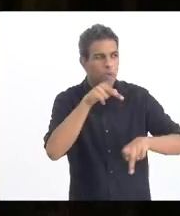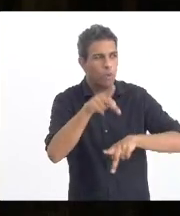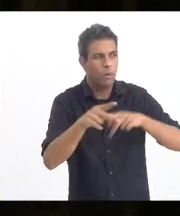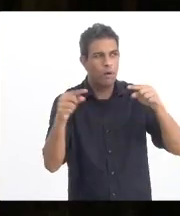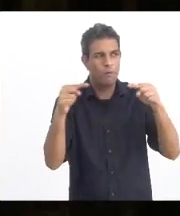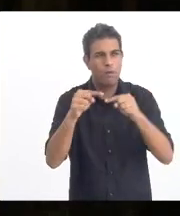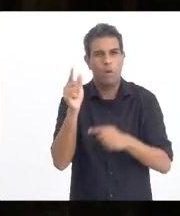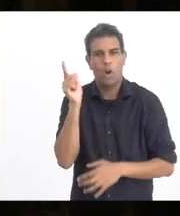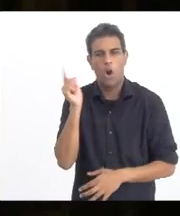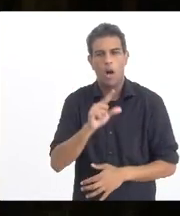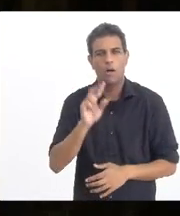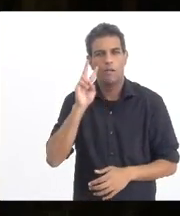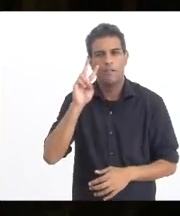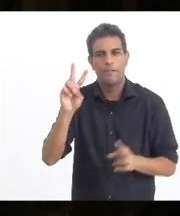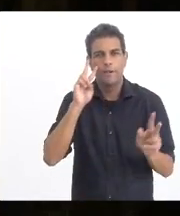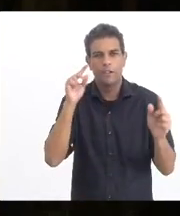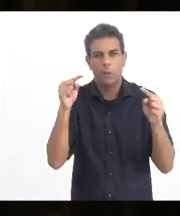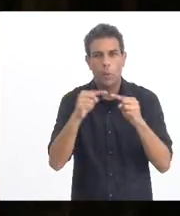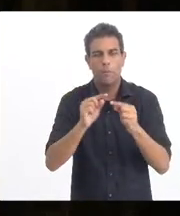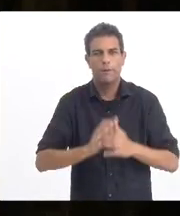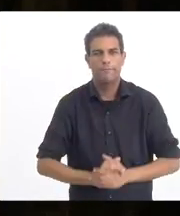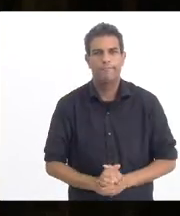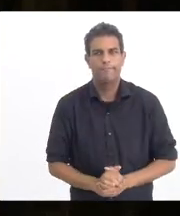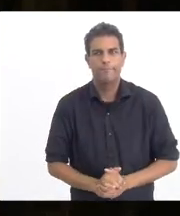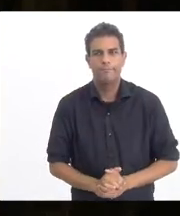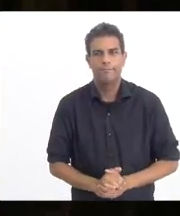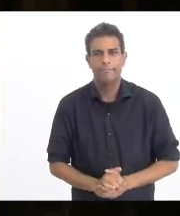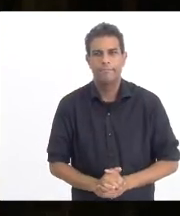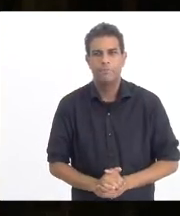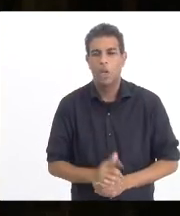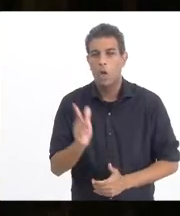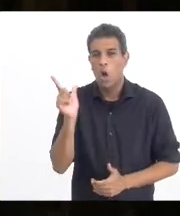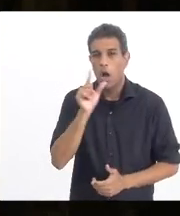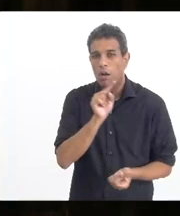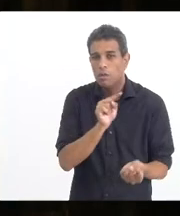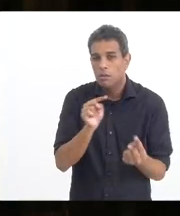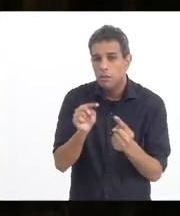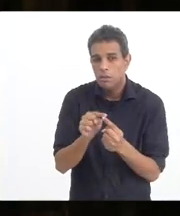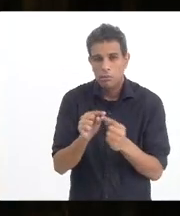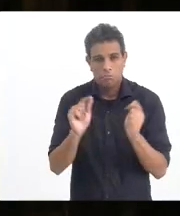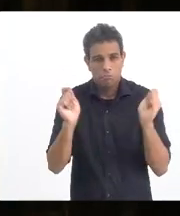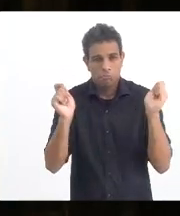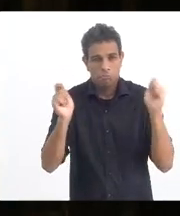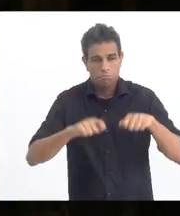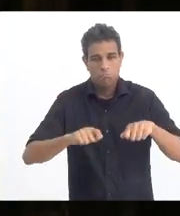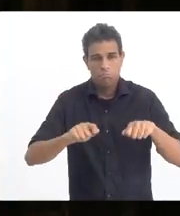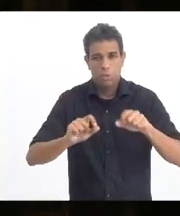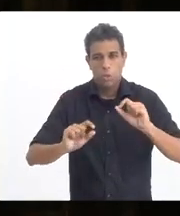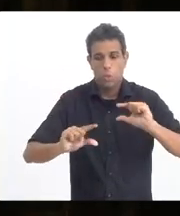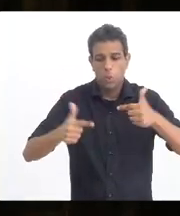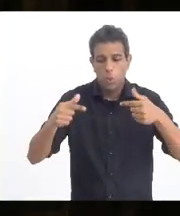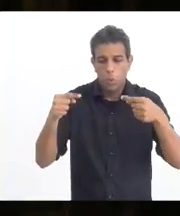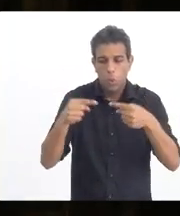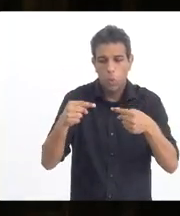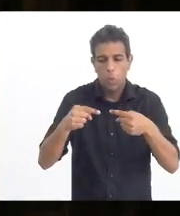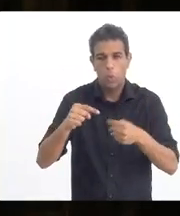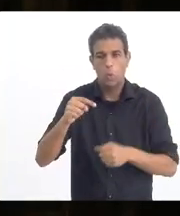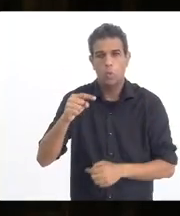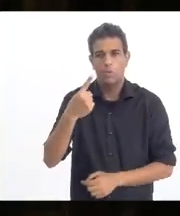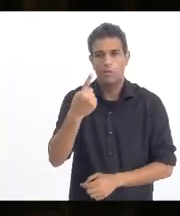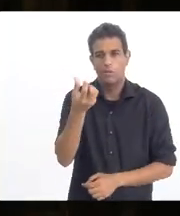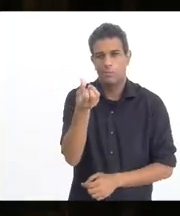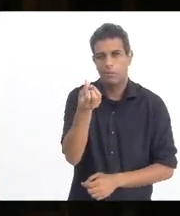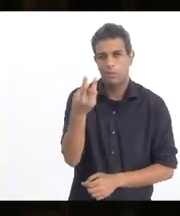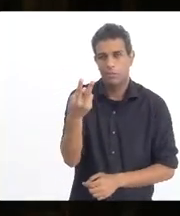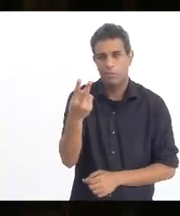ver isso, pode rever isso. Mas só deixo consignado que não, se mantiver a grande 62,5